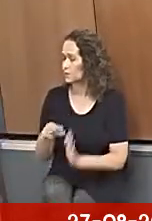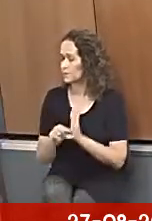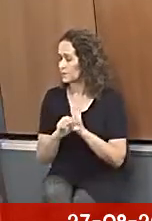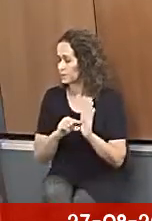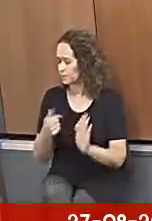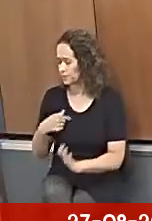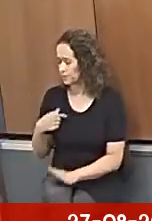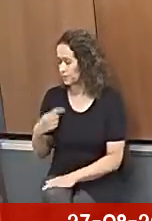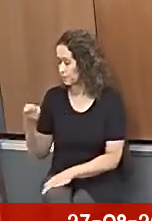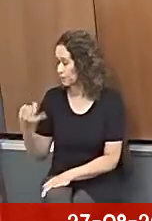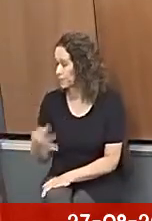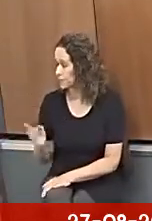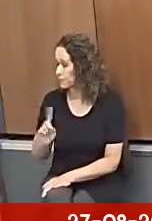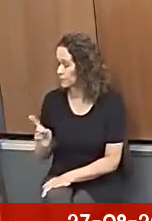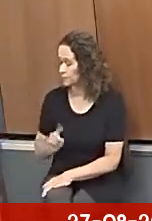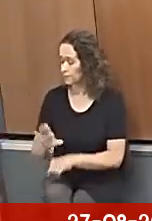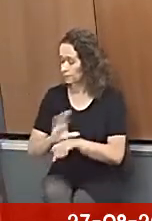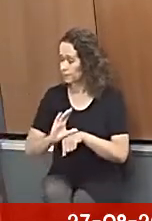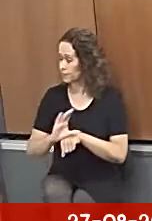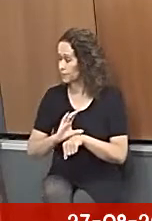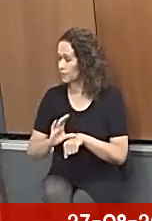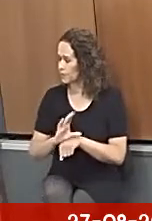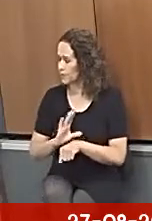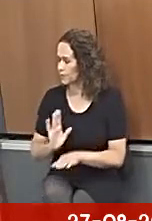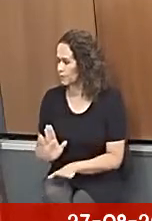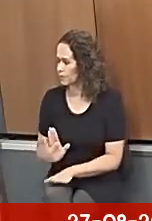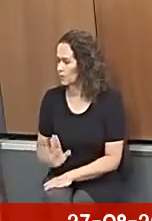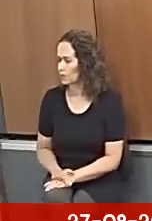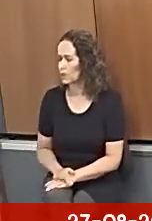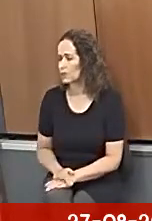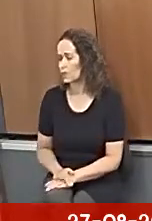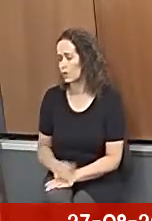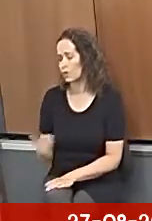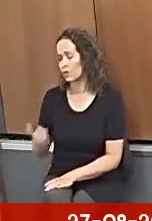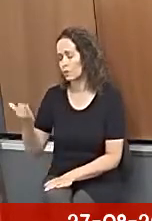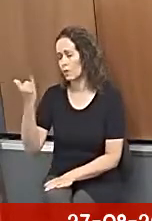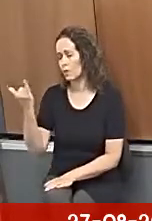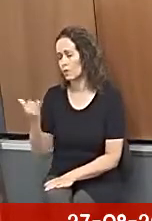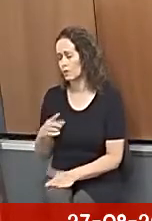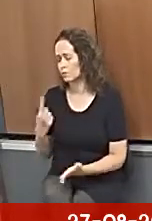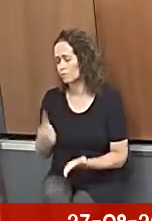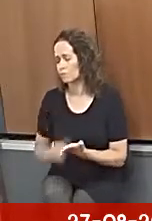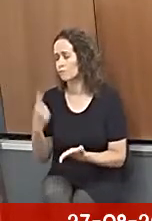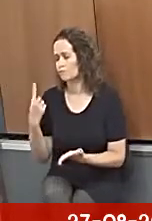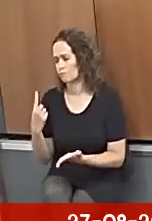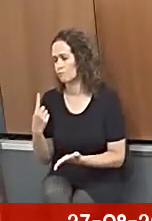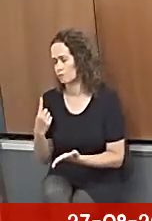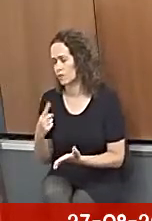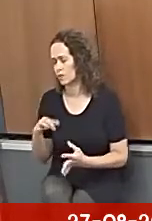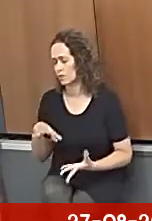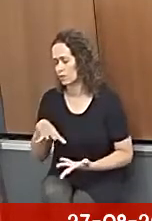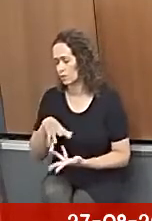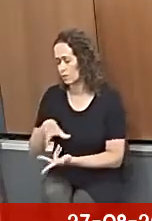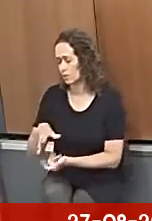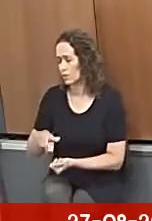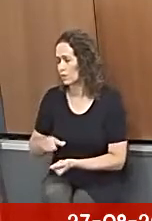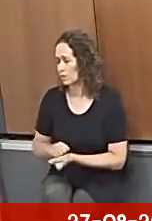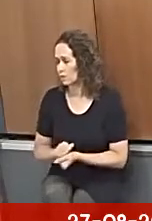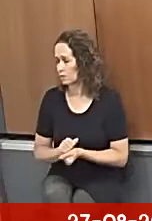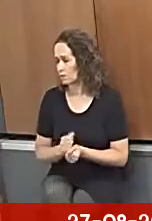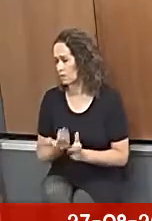não sou eu quem de quem diz nas hipóteses em que comprovadamente o desenho universal não possa ser